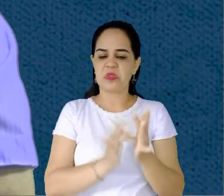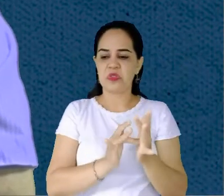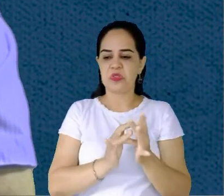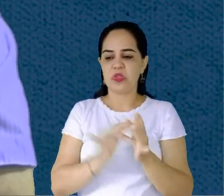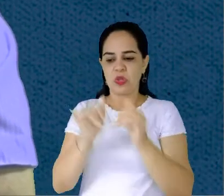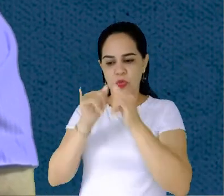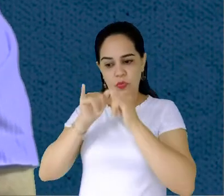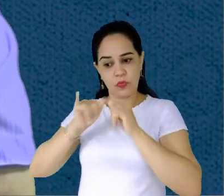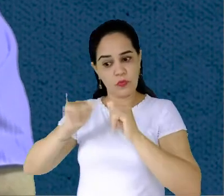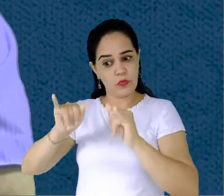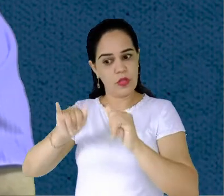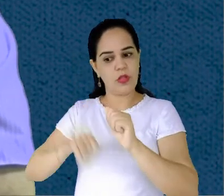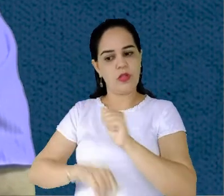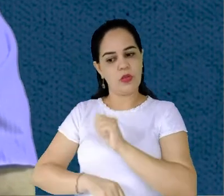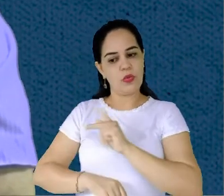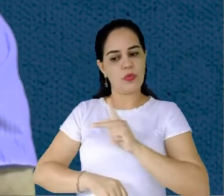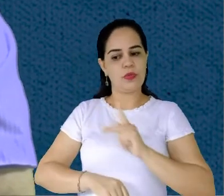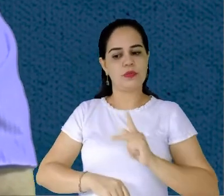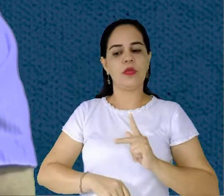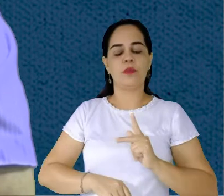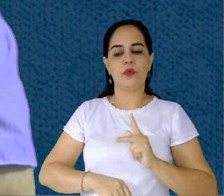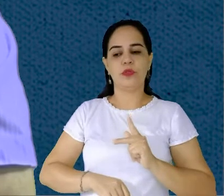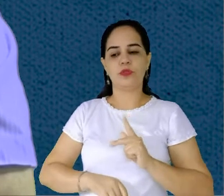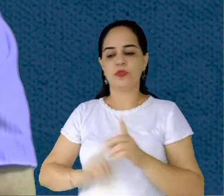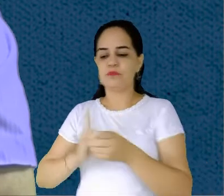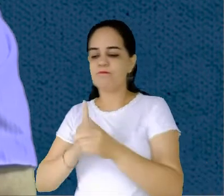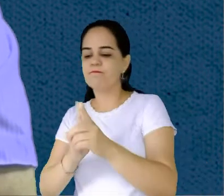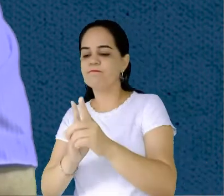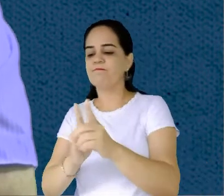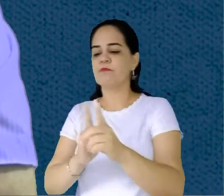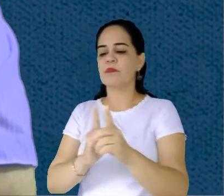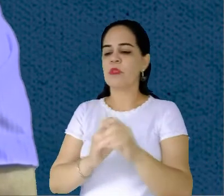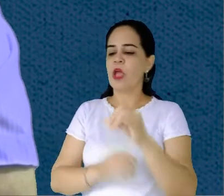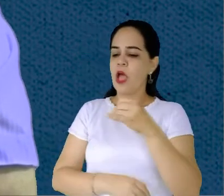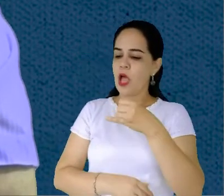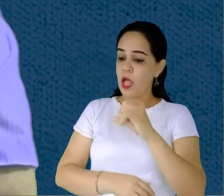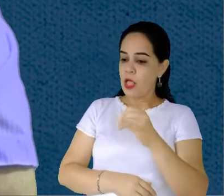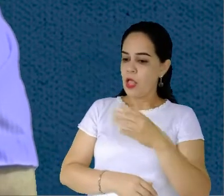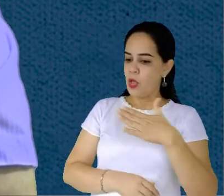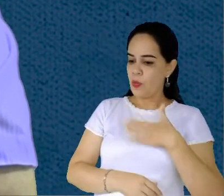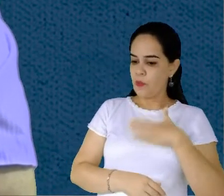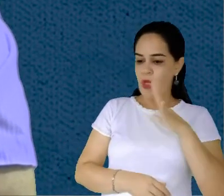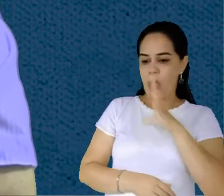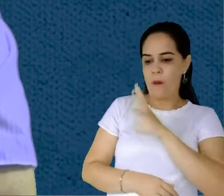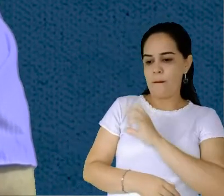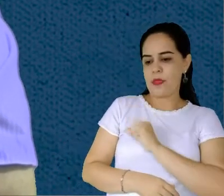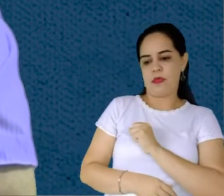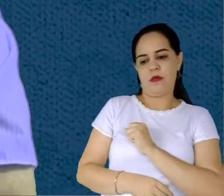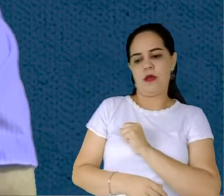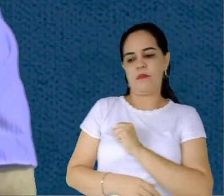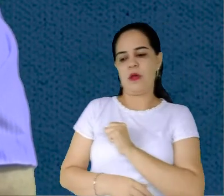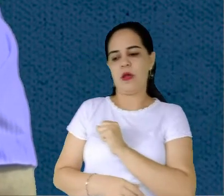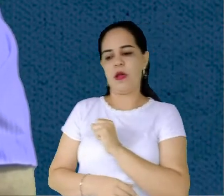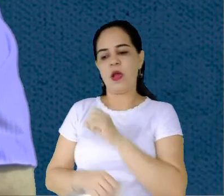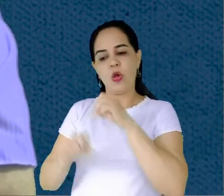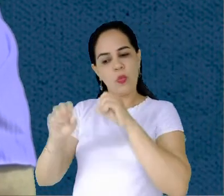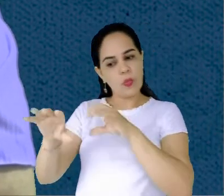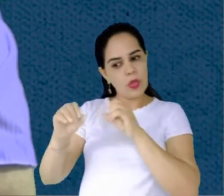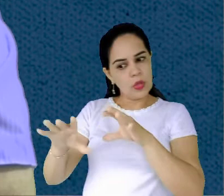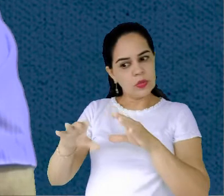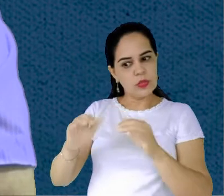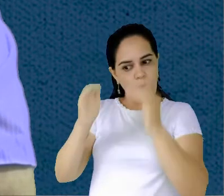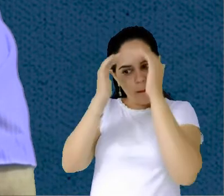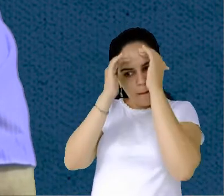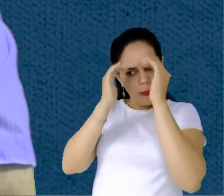Naquele tempo, disse Jesus a seus discípulos: Se alguém me ama, guardará minha